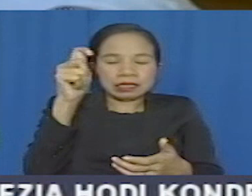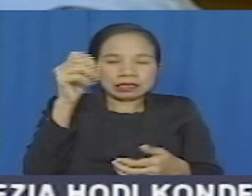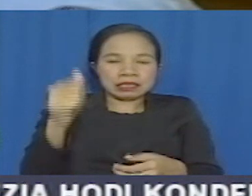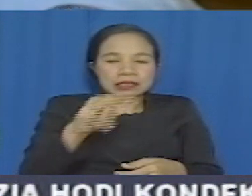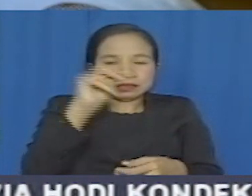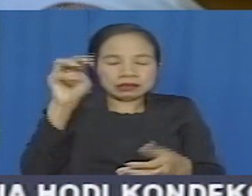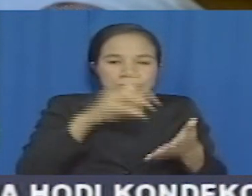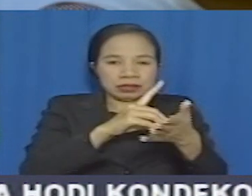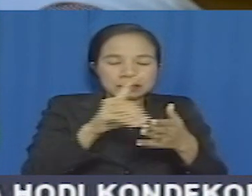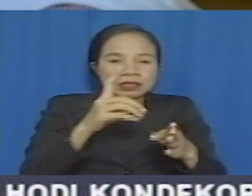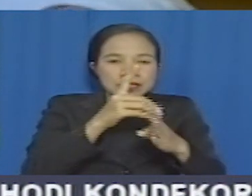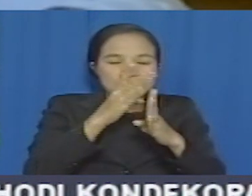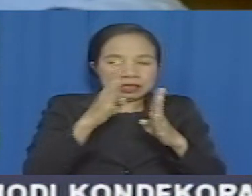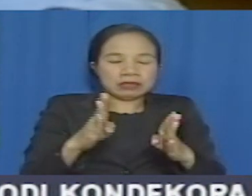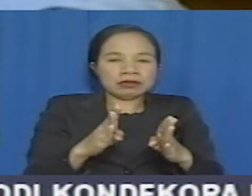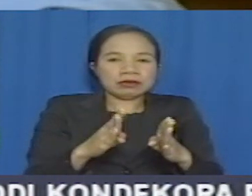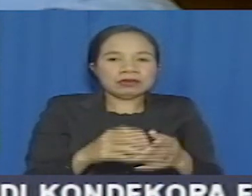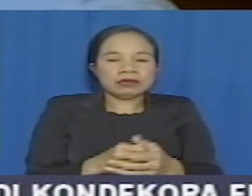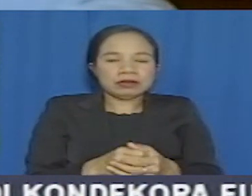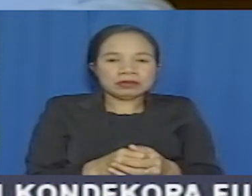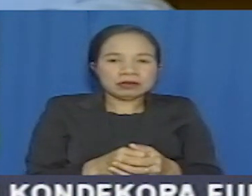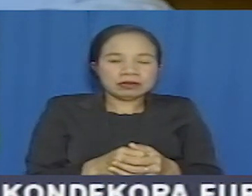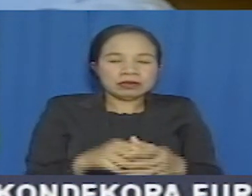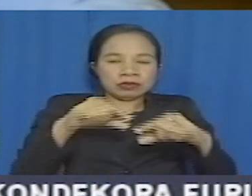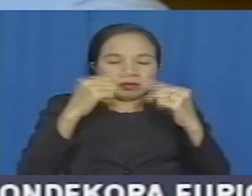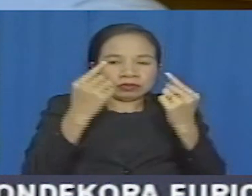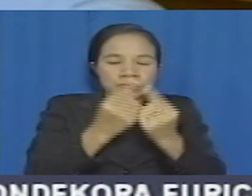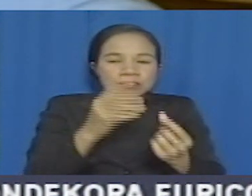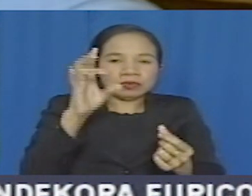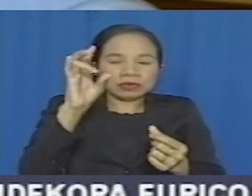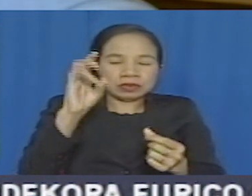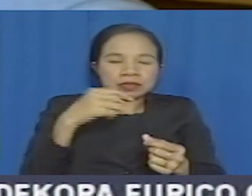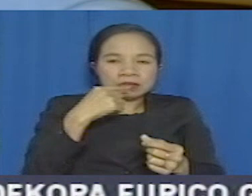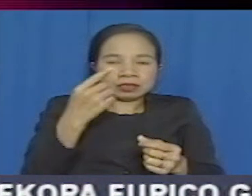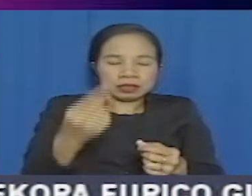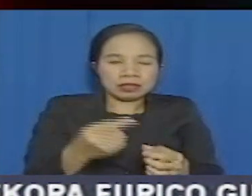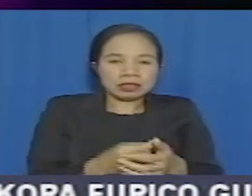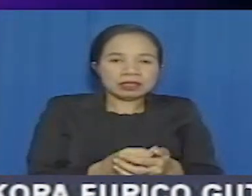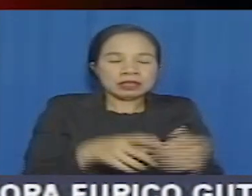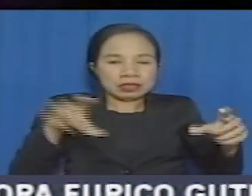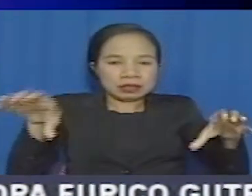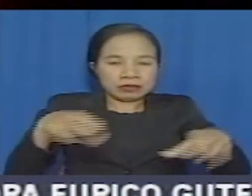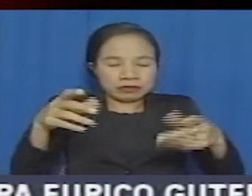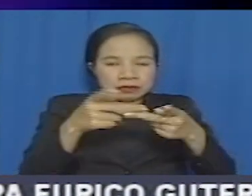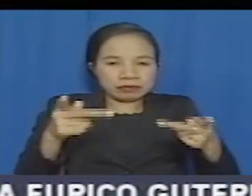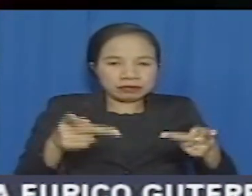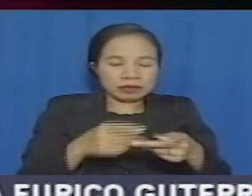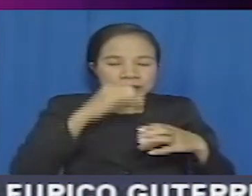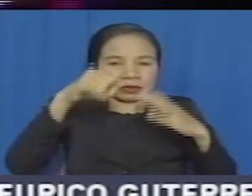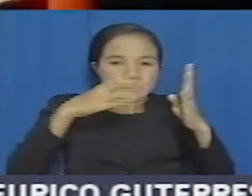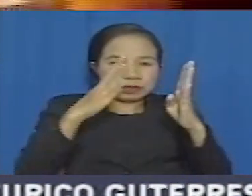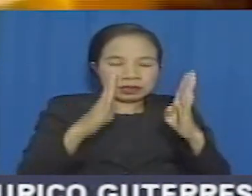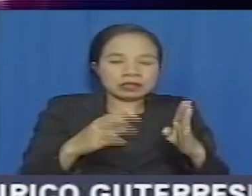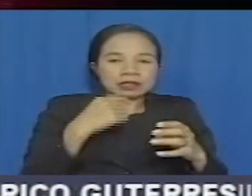Segunda-feira, semana, né? Coordenador Pilar 7, COVID-19, Nilton do Carmo Silva e Aniak Narfatin. Mas jornalista